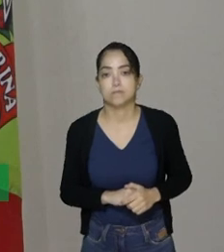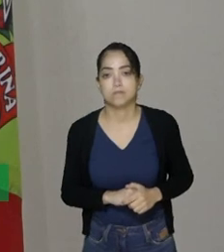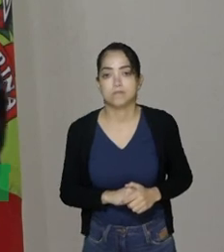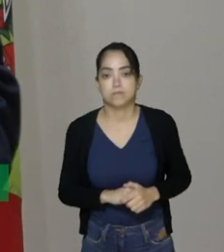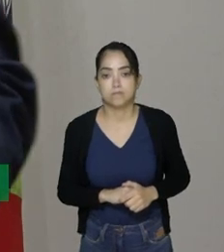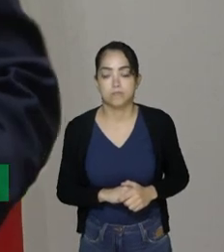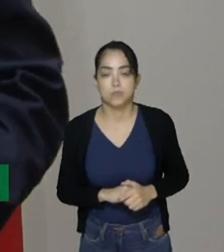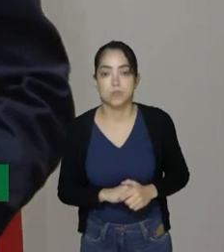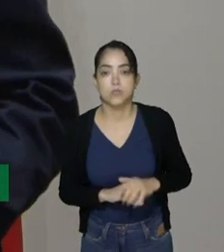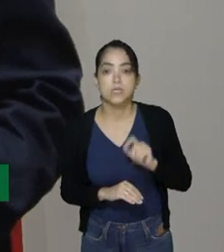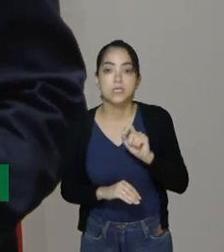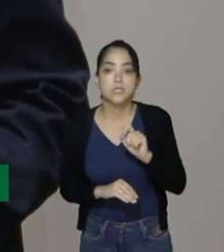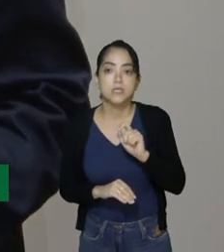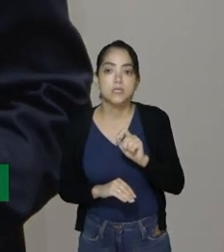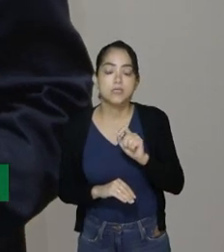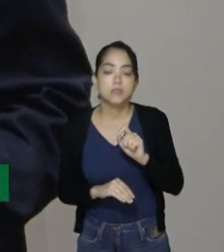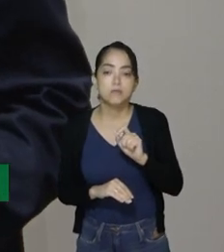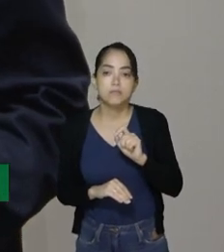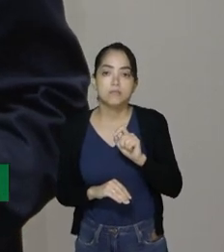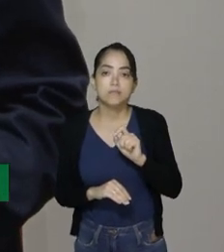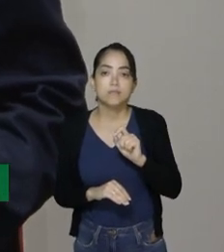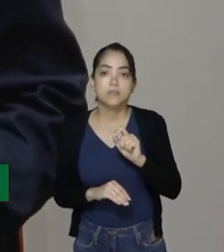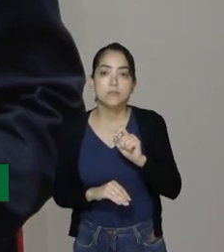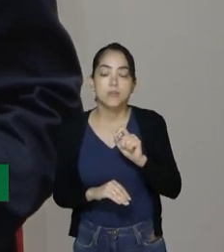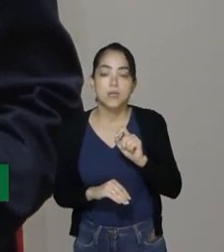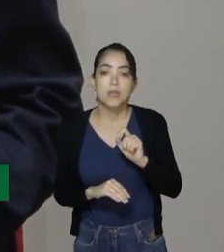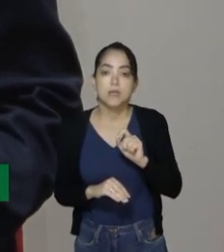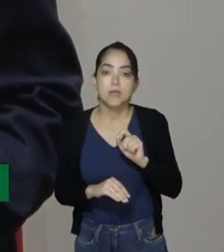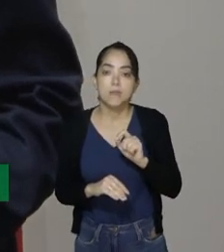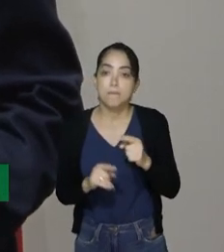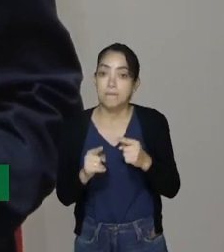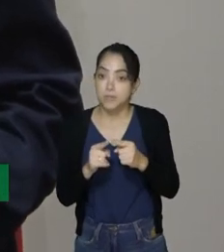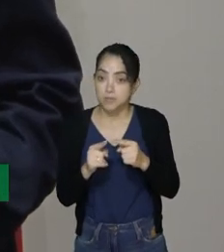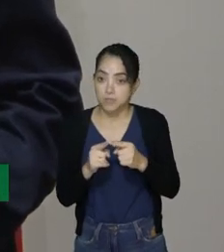E o que eu levo daqui, primeiro, de vocês: